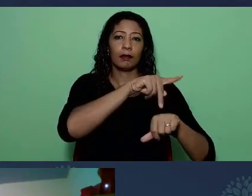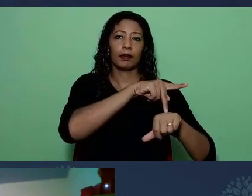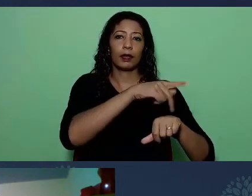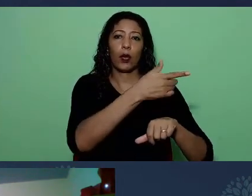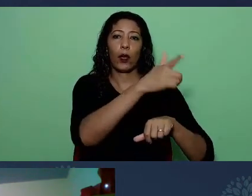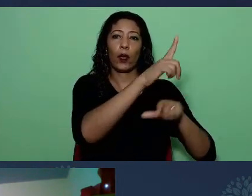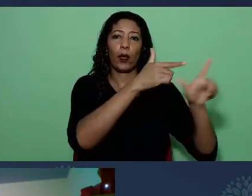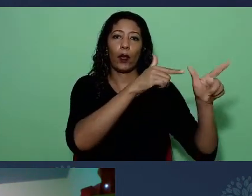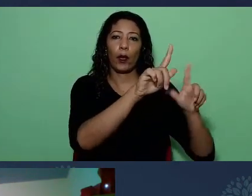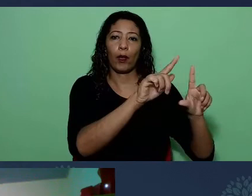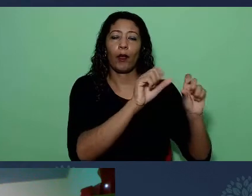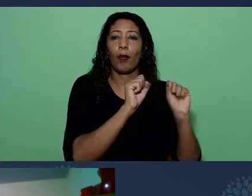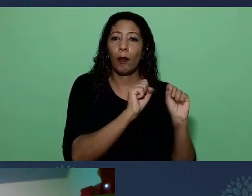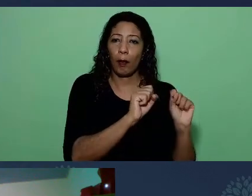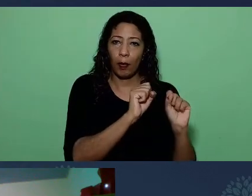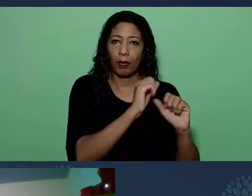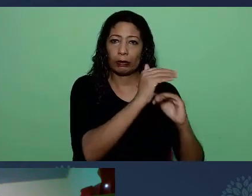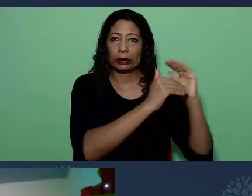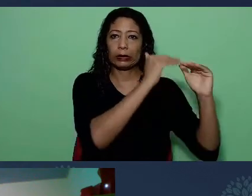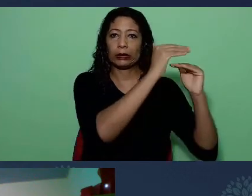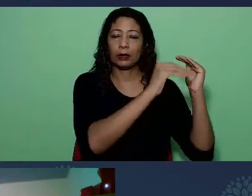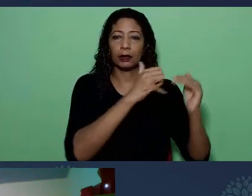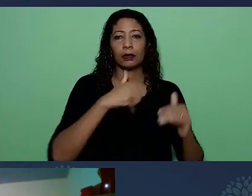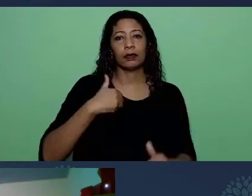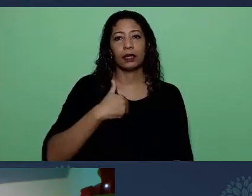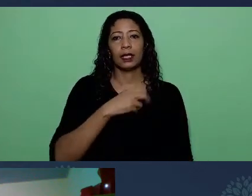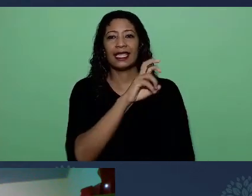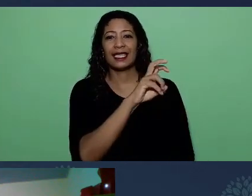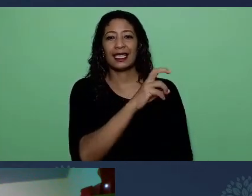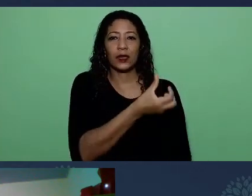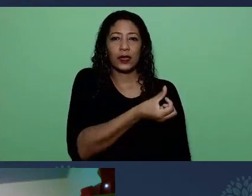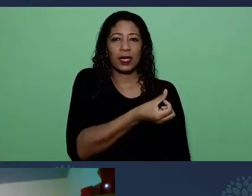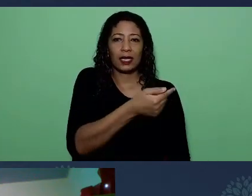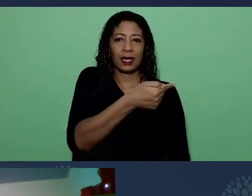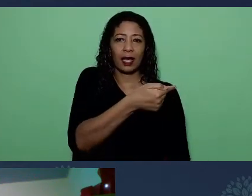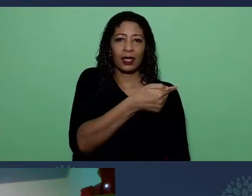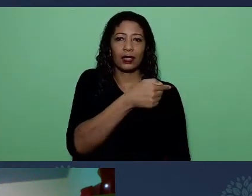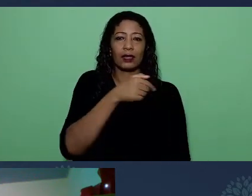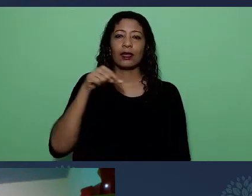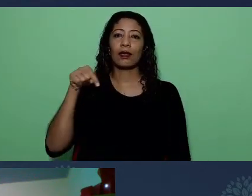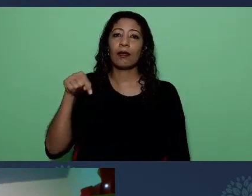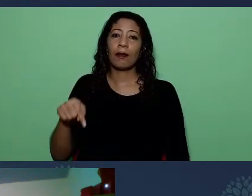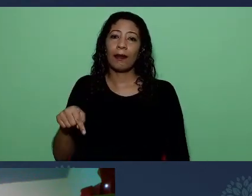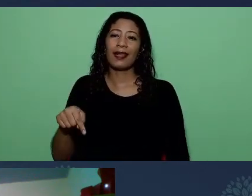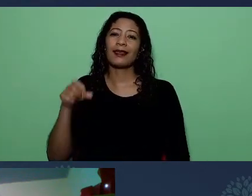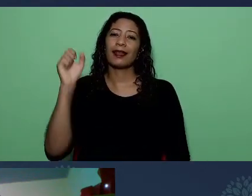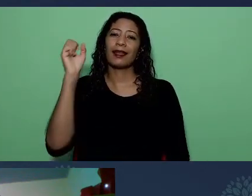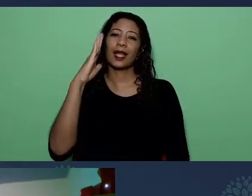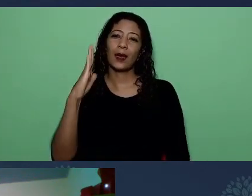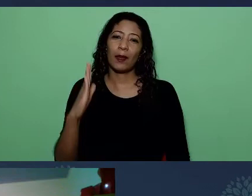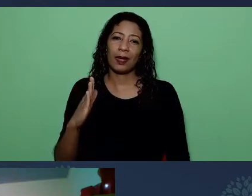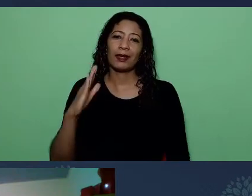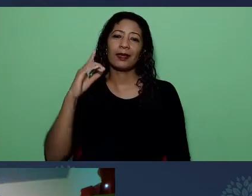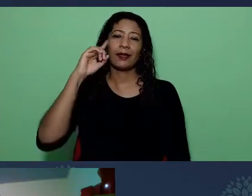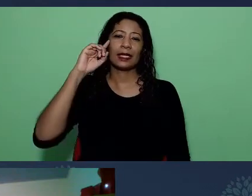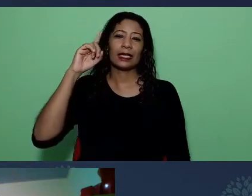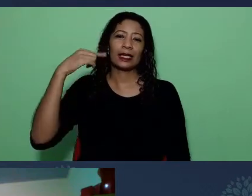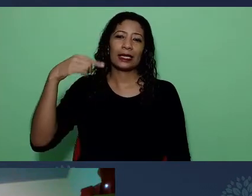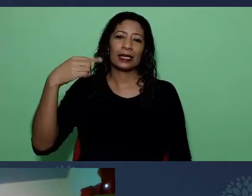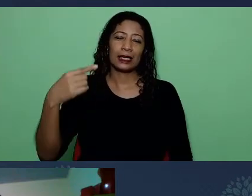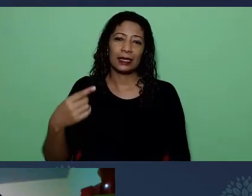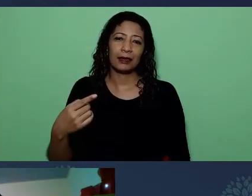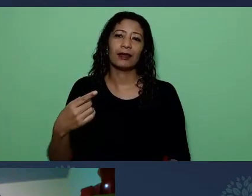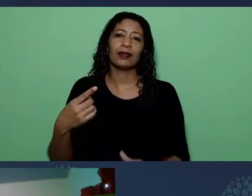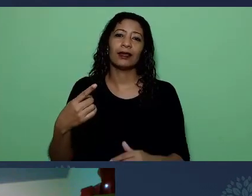acontecer a partir de 5, 6, 7 anos, mas na experiência clínica do dia a dia no Brasil, não. Esse Brasil é muito desigual,